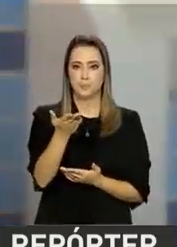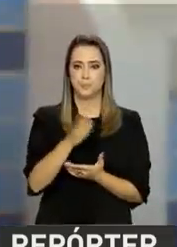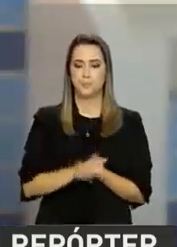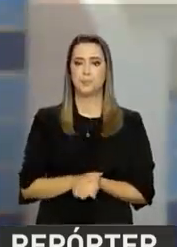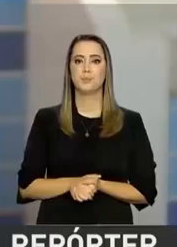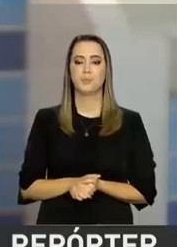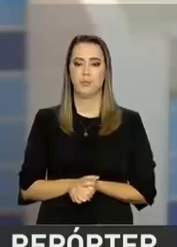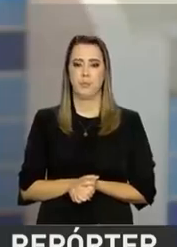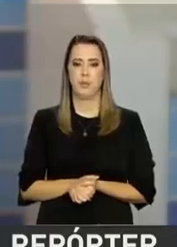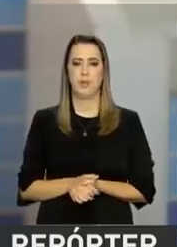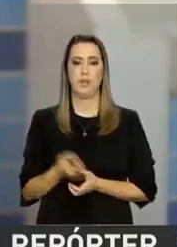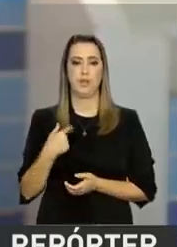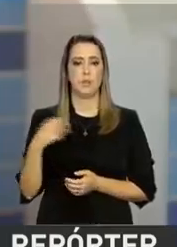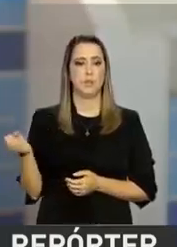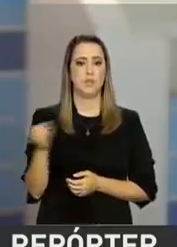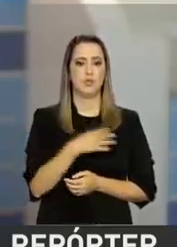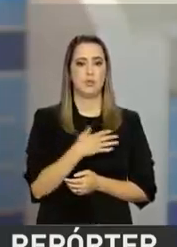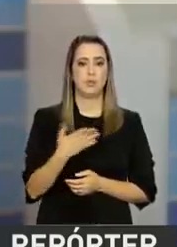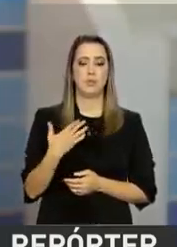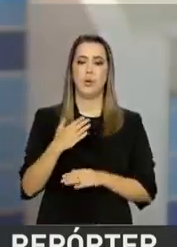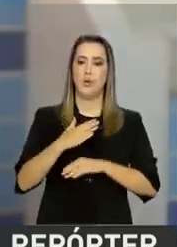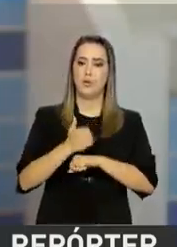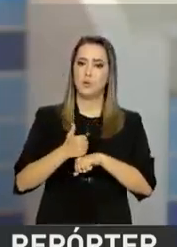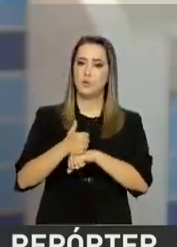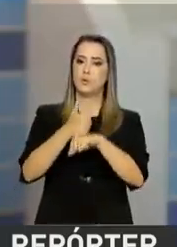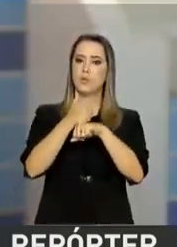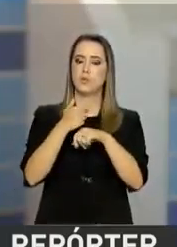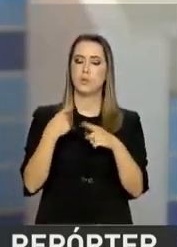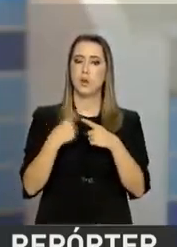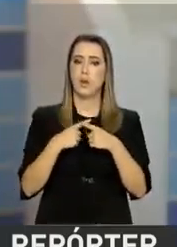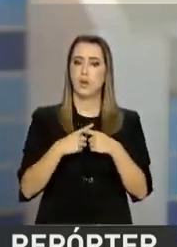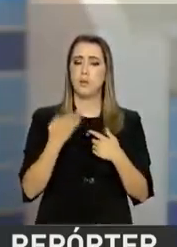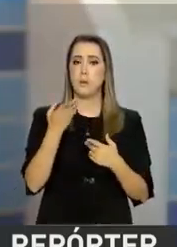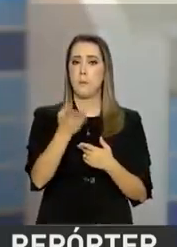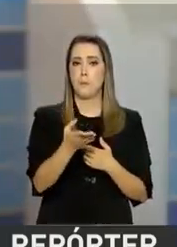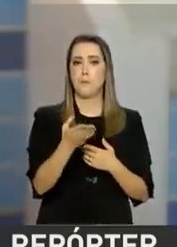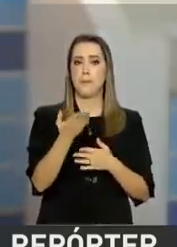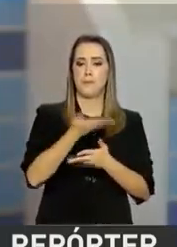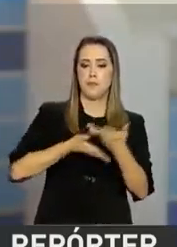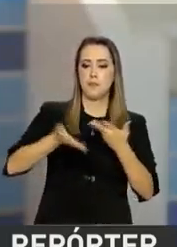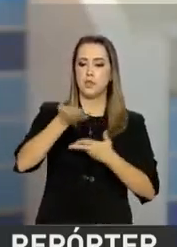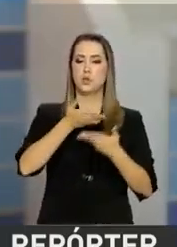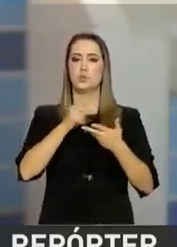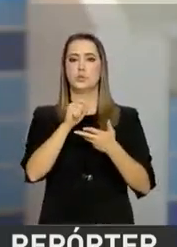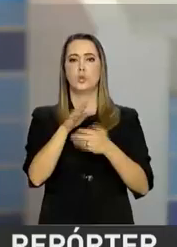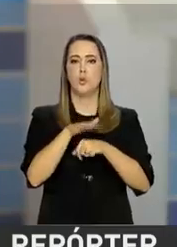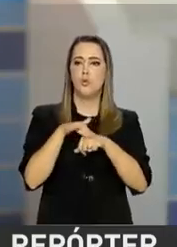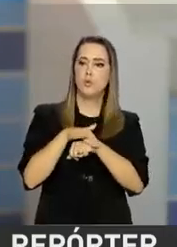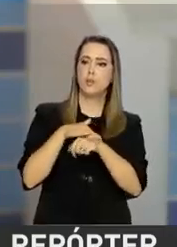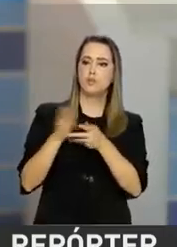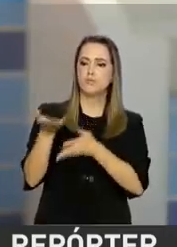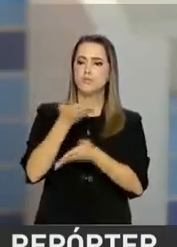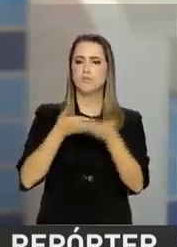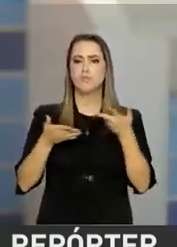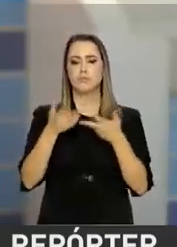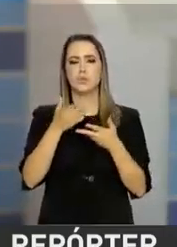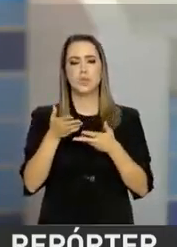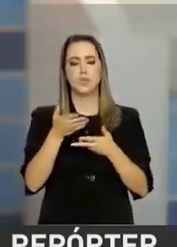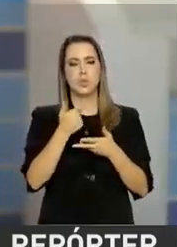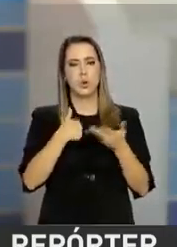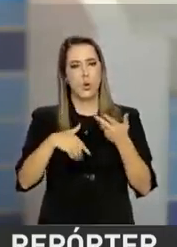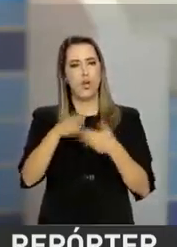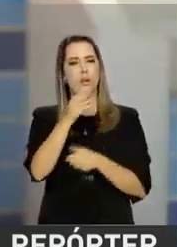até surgir novos talentos, né? Porque eles começam nessa socialização, nesse compartilhar, nessa troca